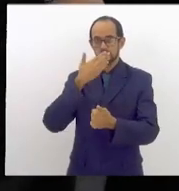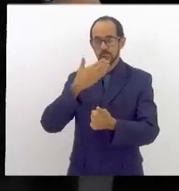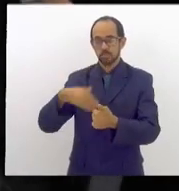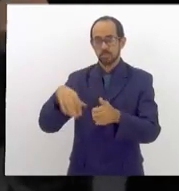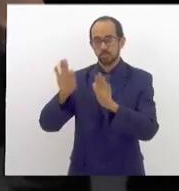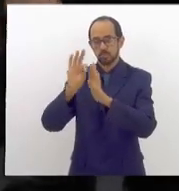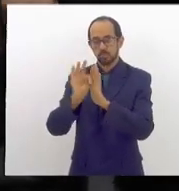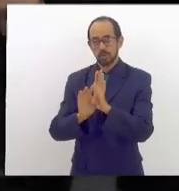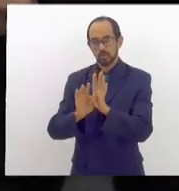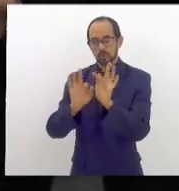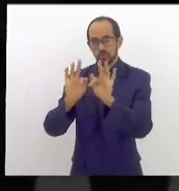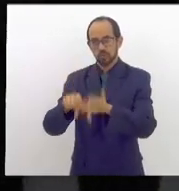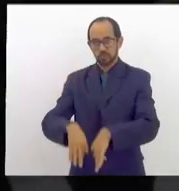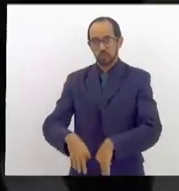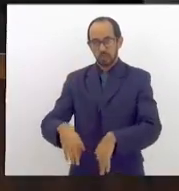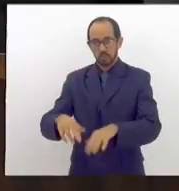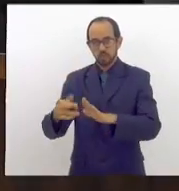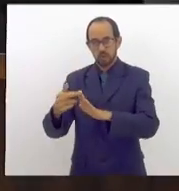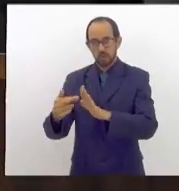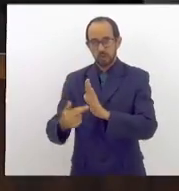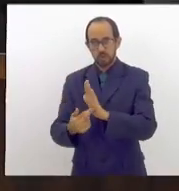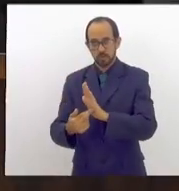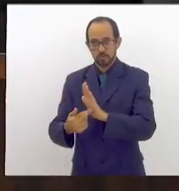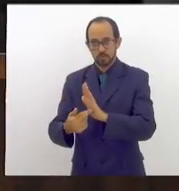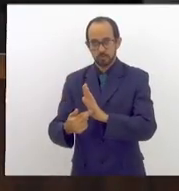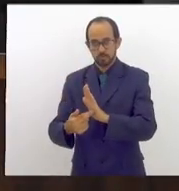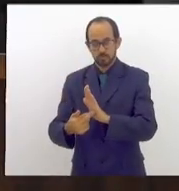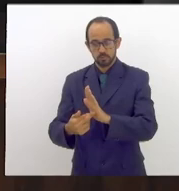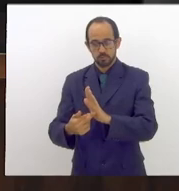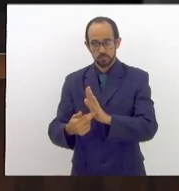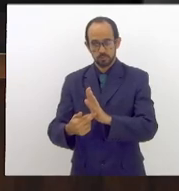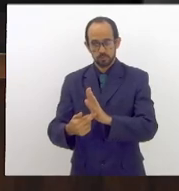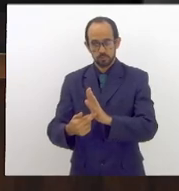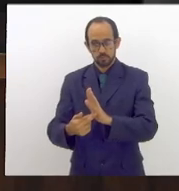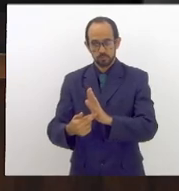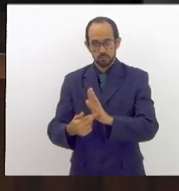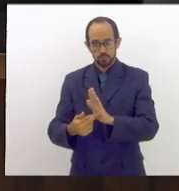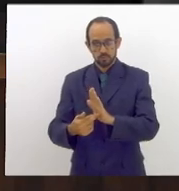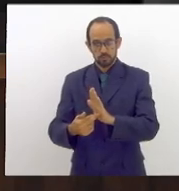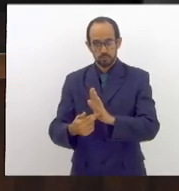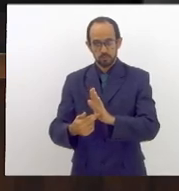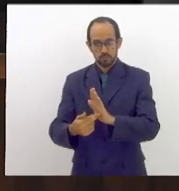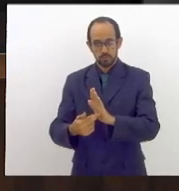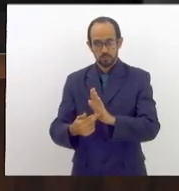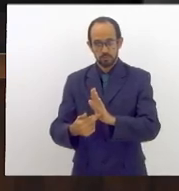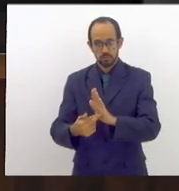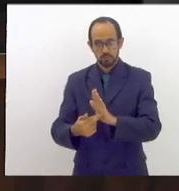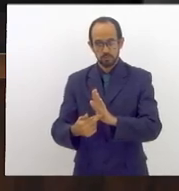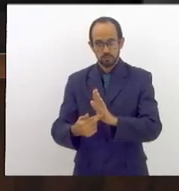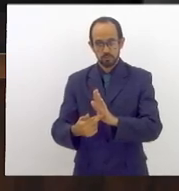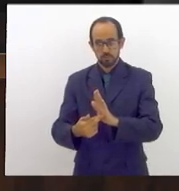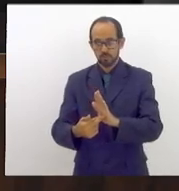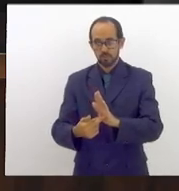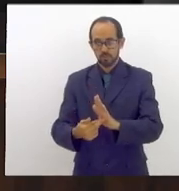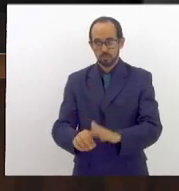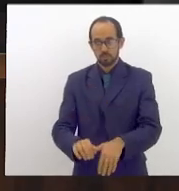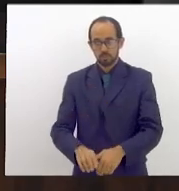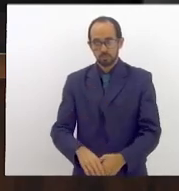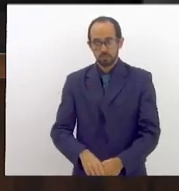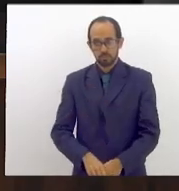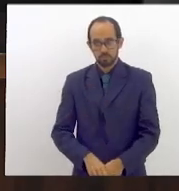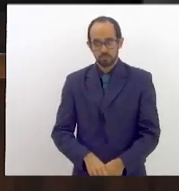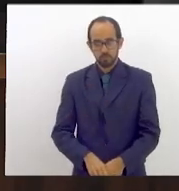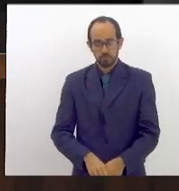forma final de redação sobre a gente vale sempre juízo do voto divergente Vale entendimento